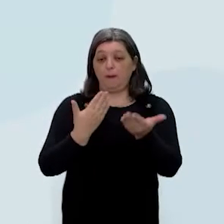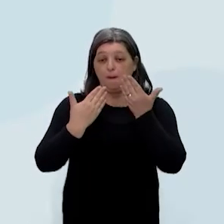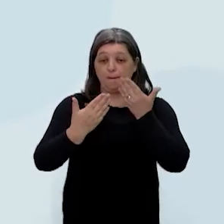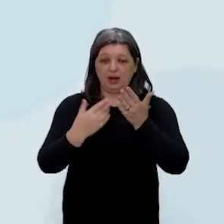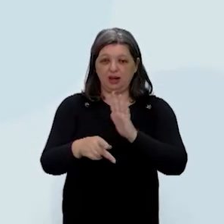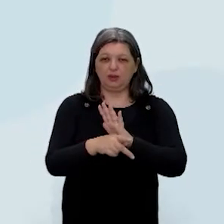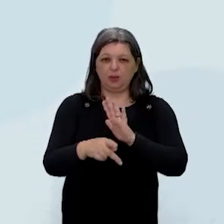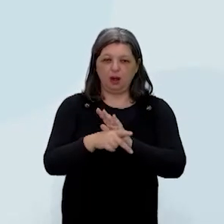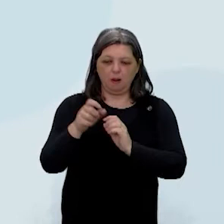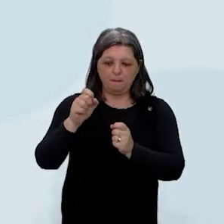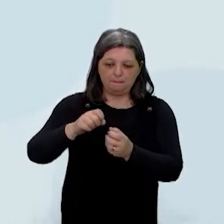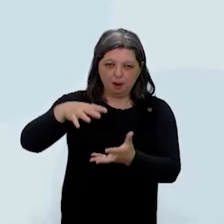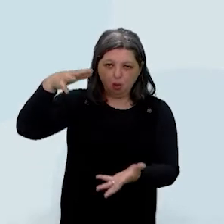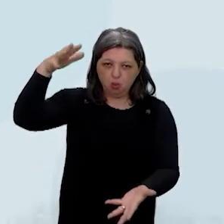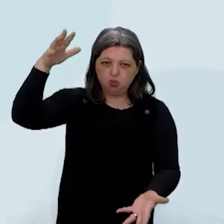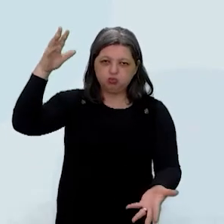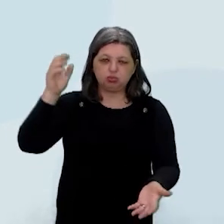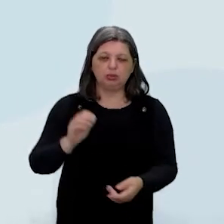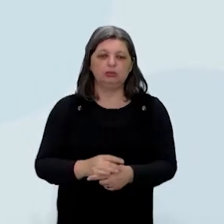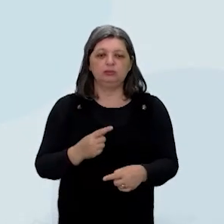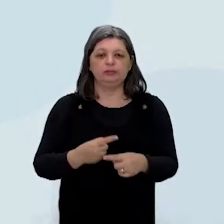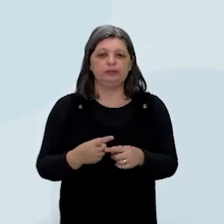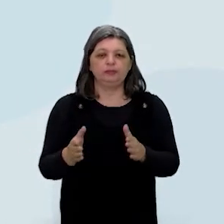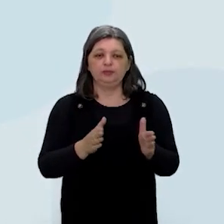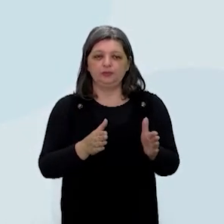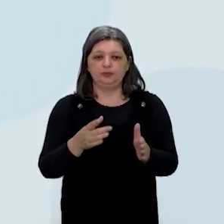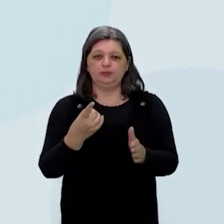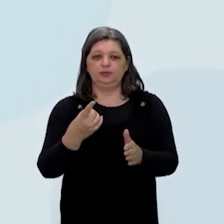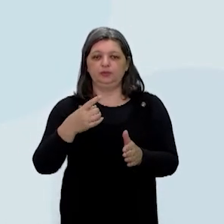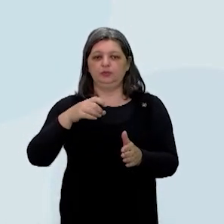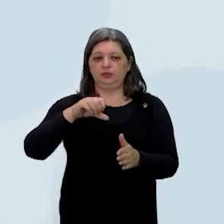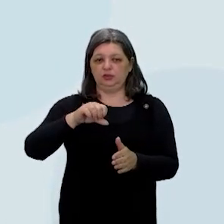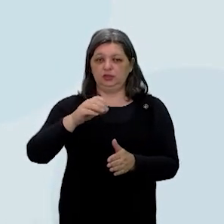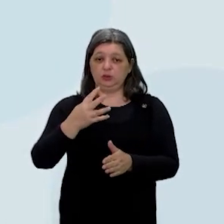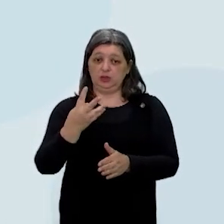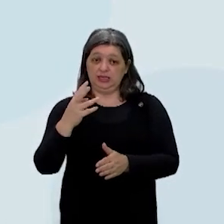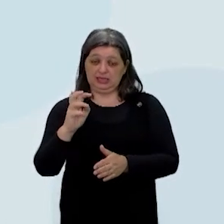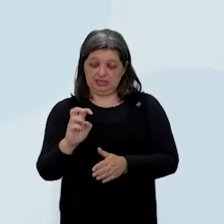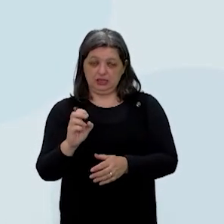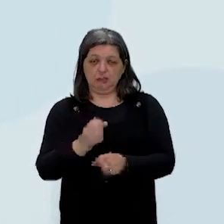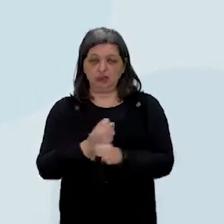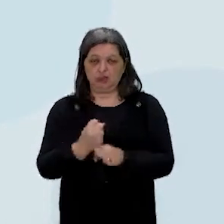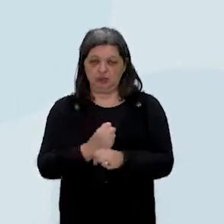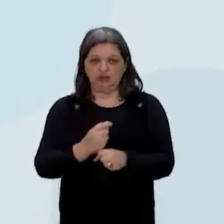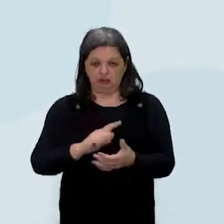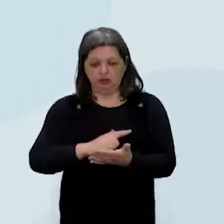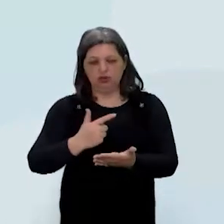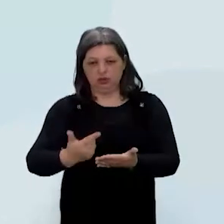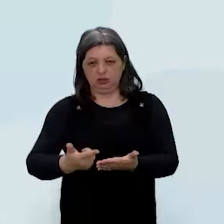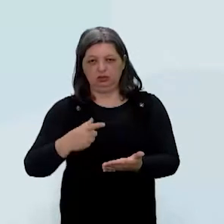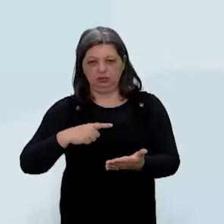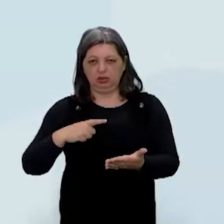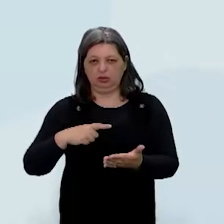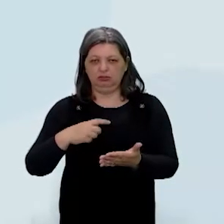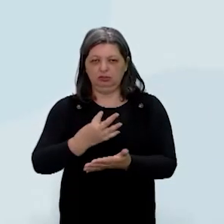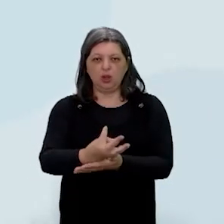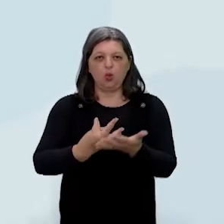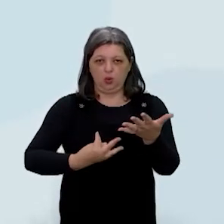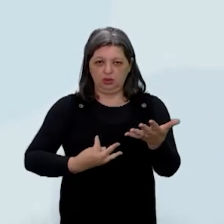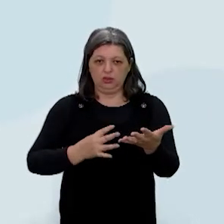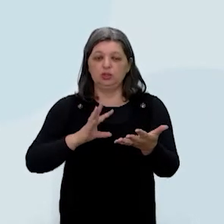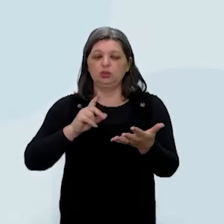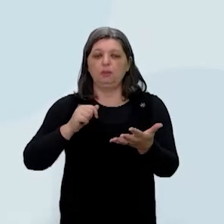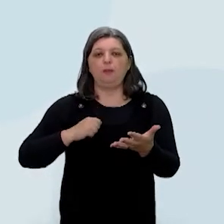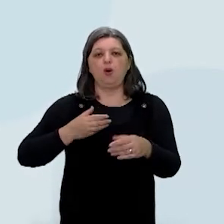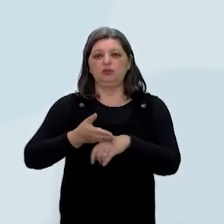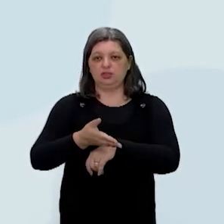dia 19 de outubro de 1945 no jornal britânico Tribune. Se você quiser conhecer esse texto completo, você